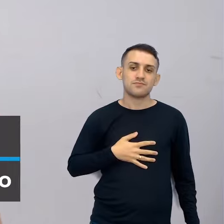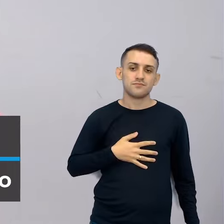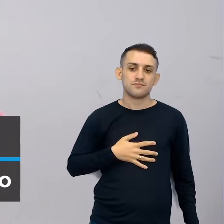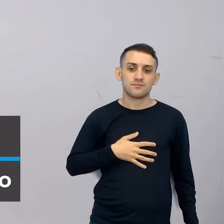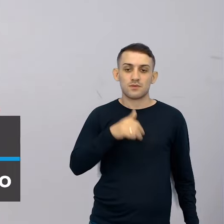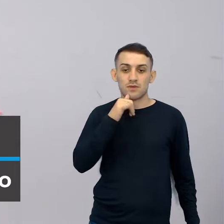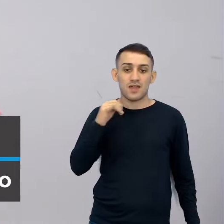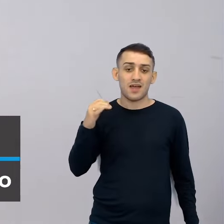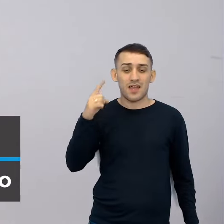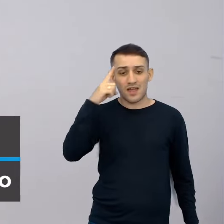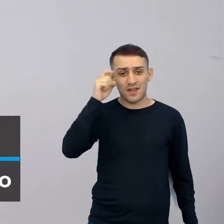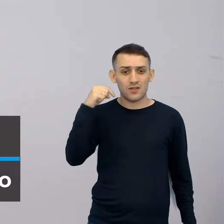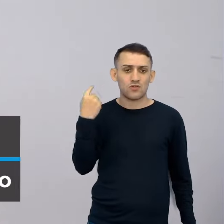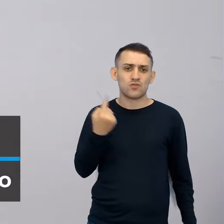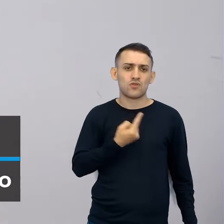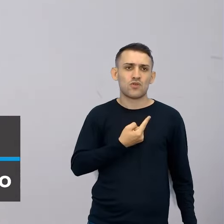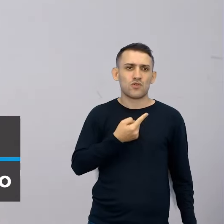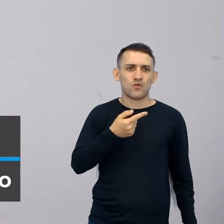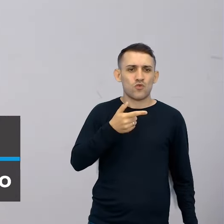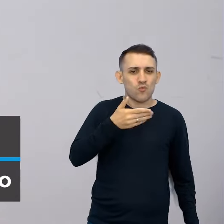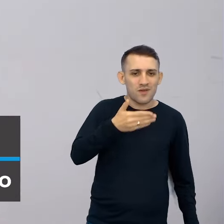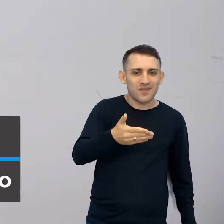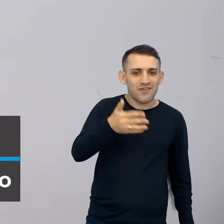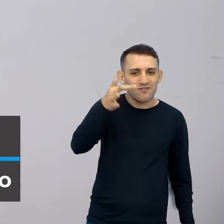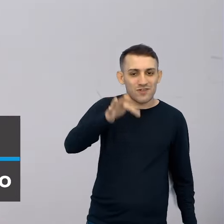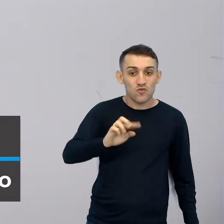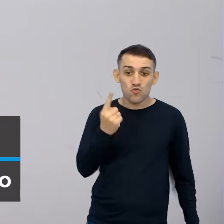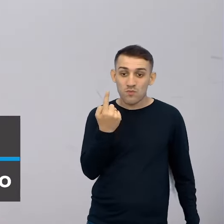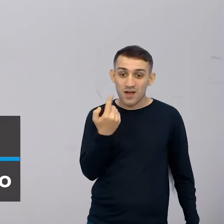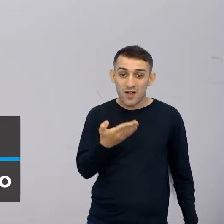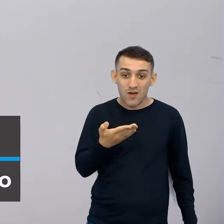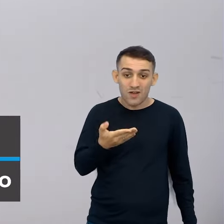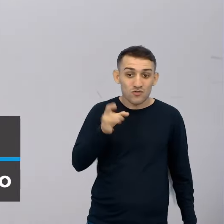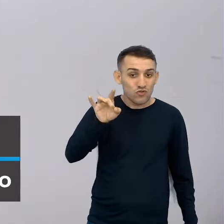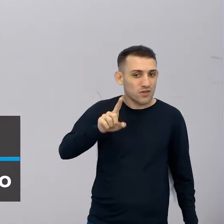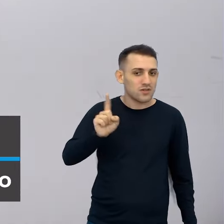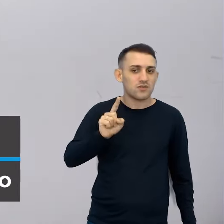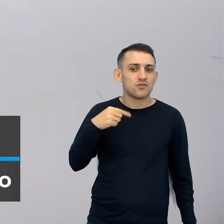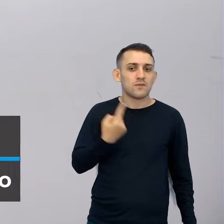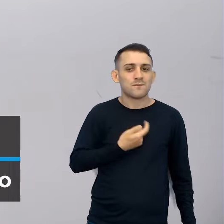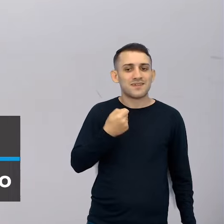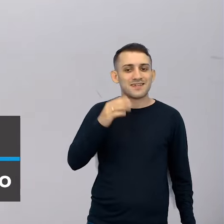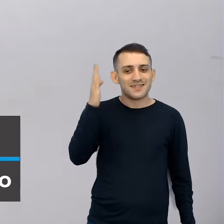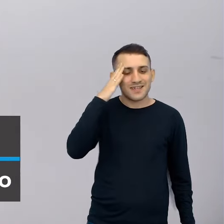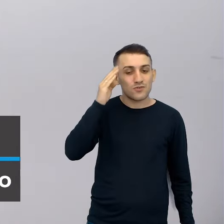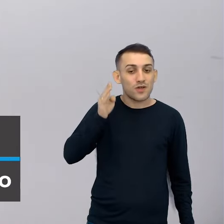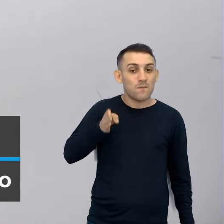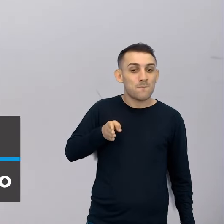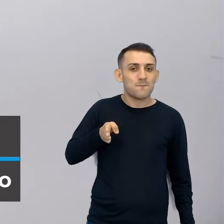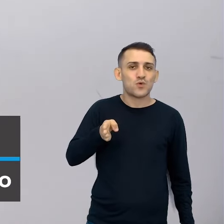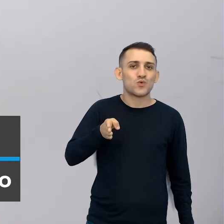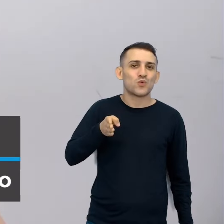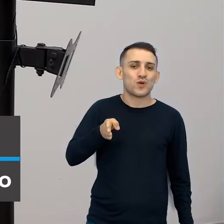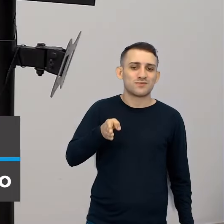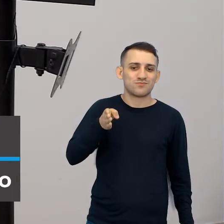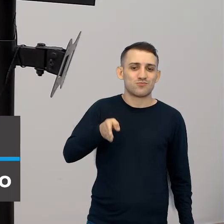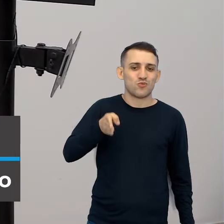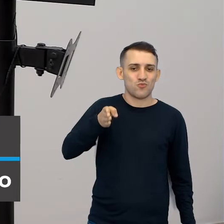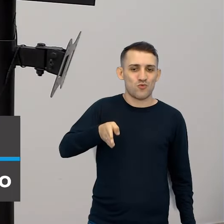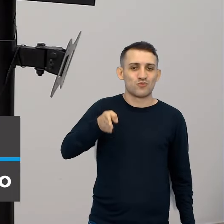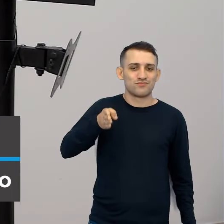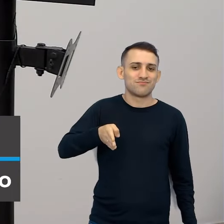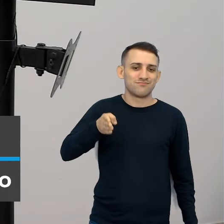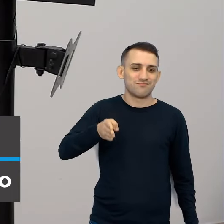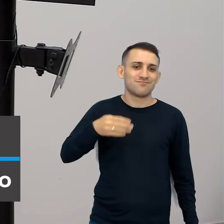A ideia não é você começar e terminar numa aula só, é um processo. Se a gente entender a aprendizagem enquanto um processo, talvez a gente tire um pouquinho